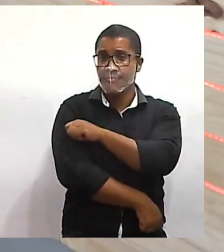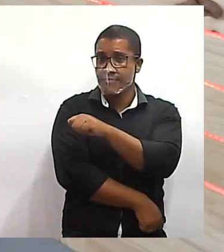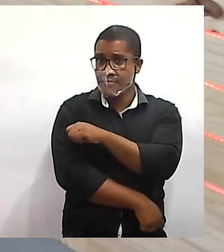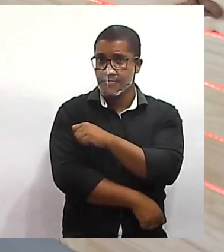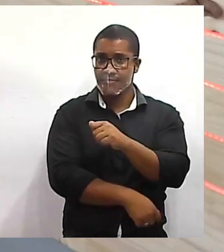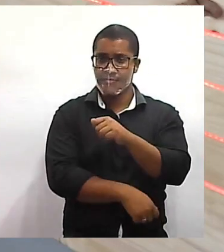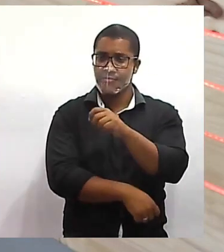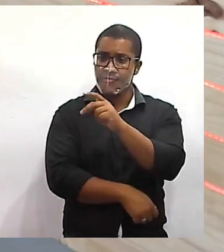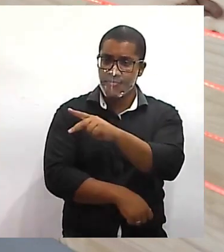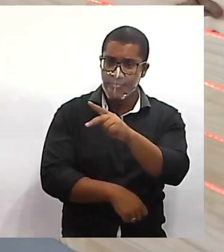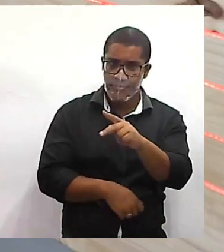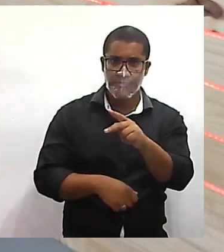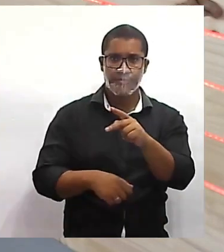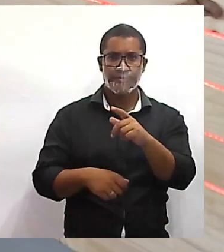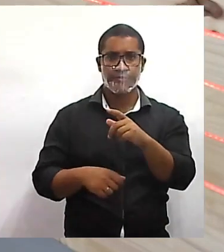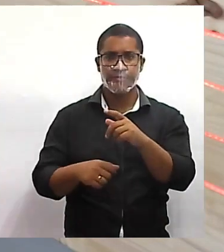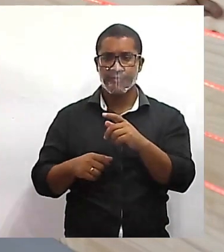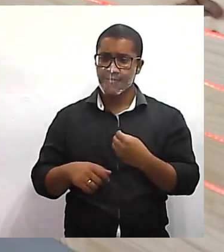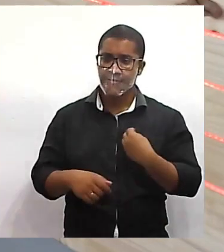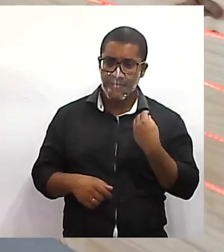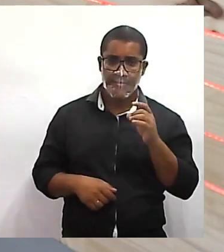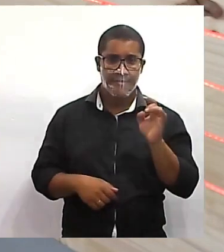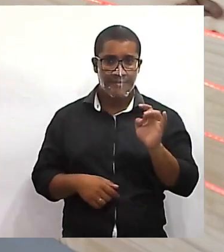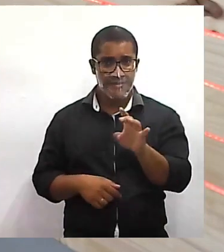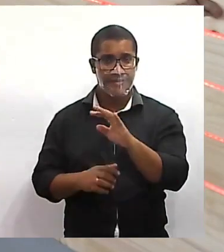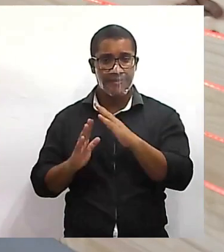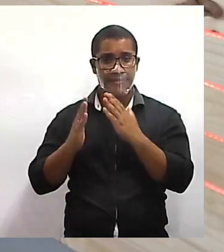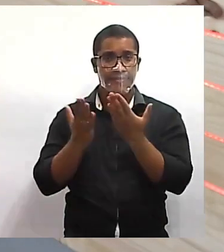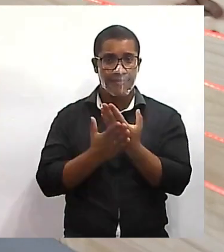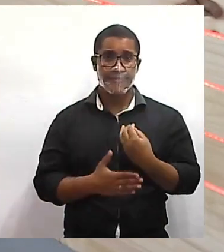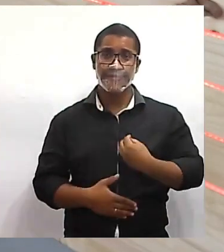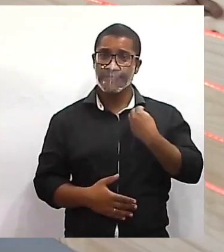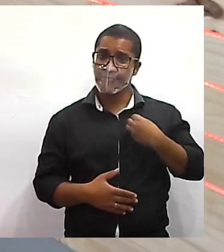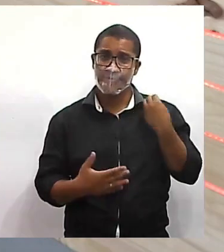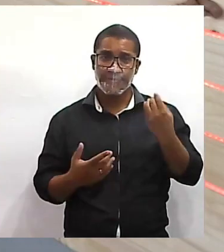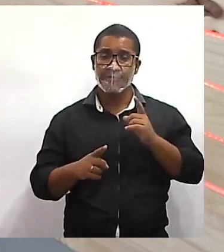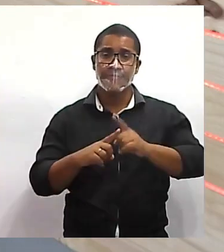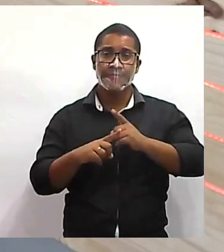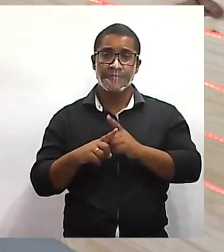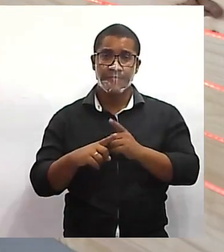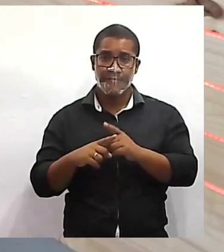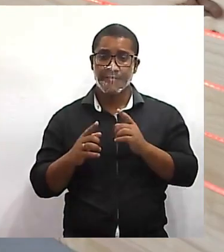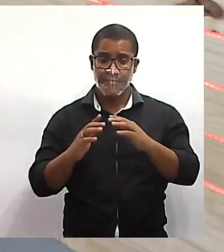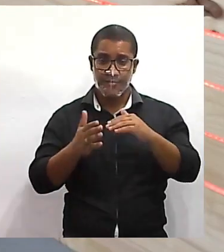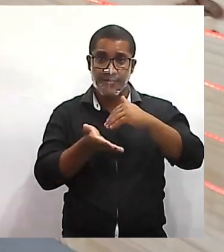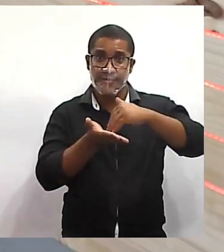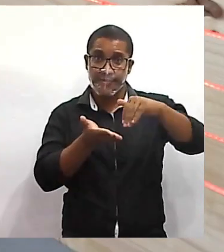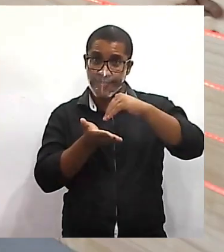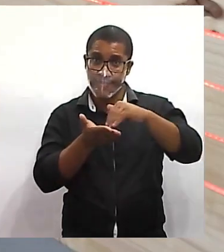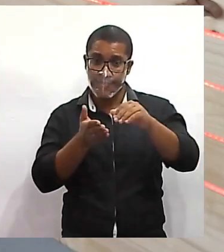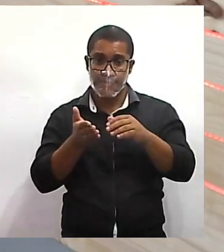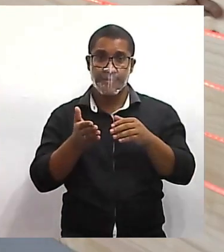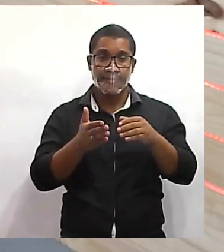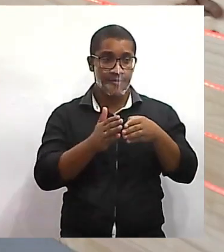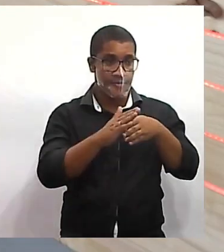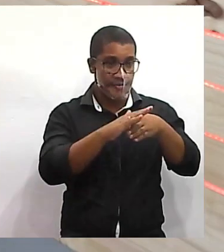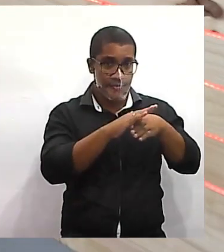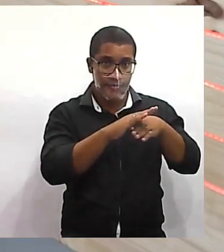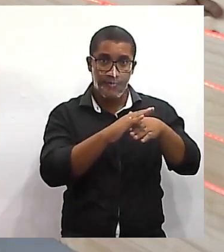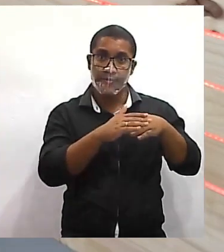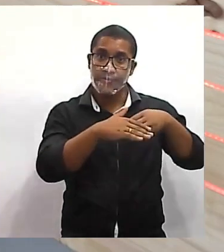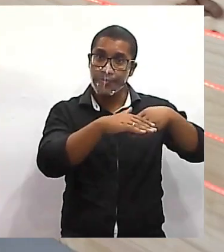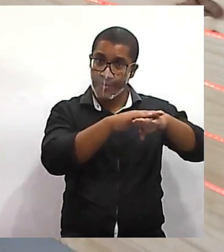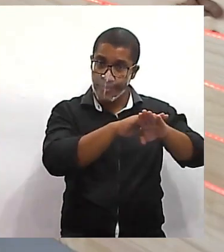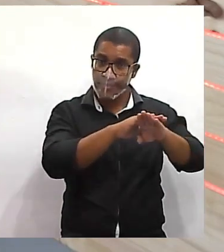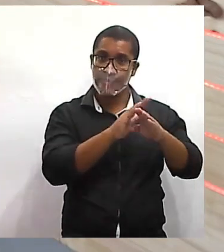do professor, né? Da vida da escola, porque ele é na secretaria que se guardam os arquivos, e